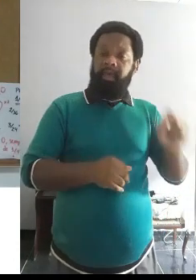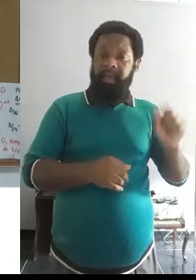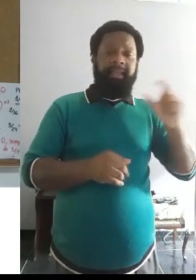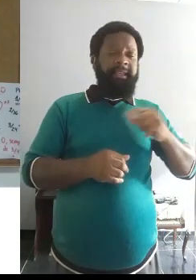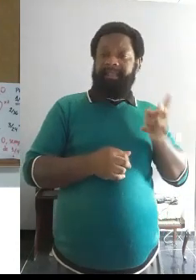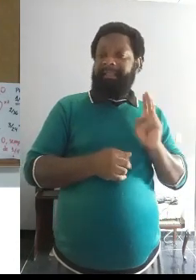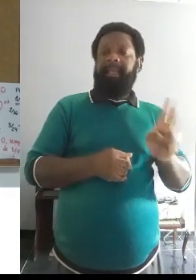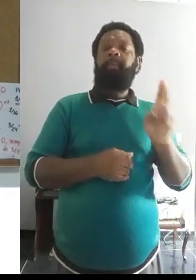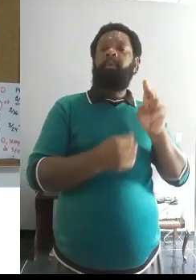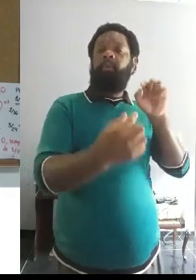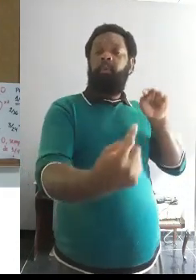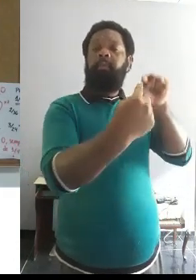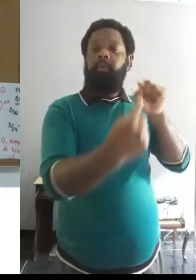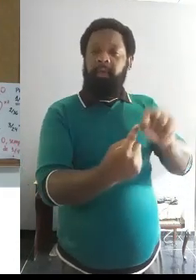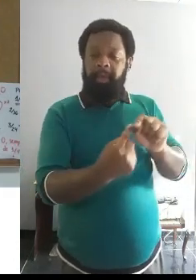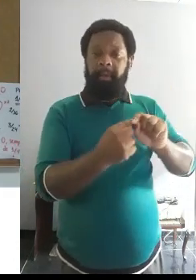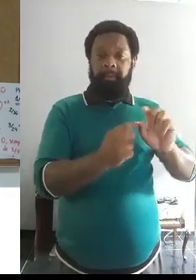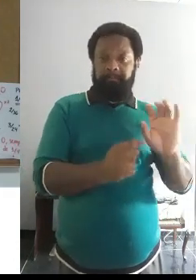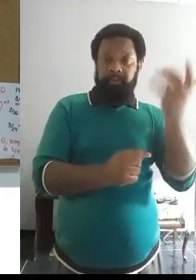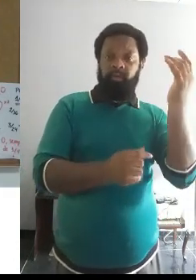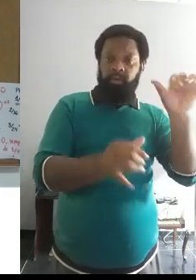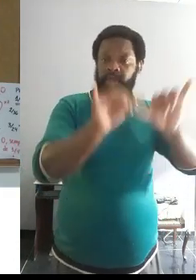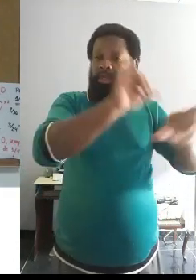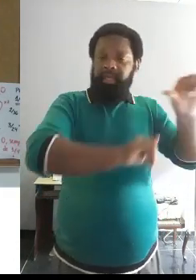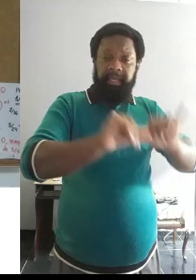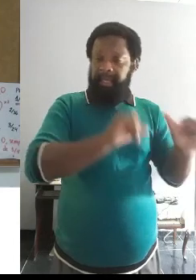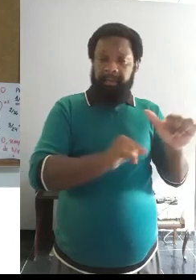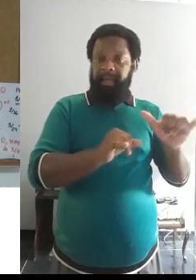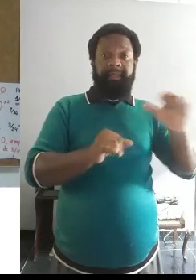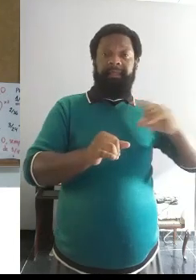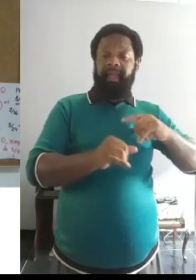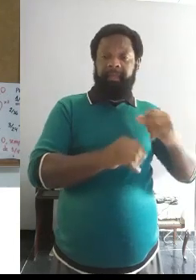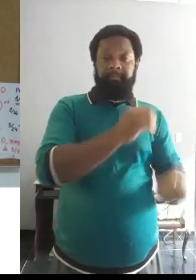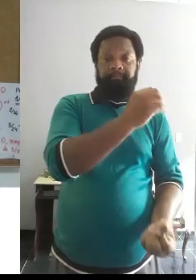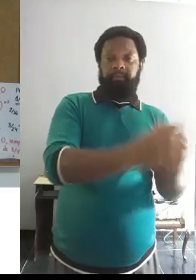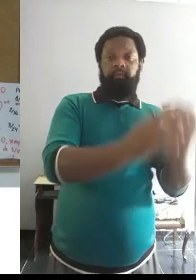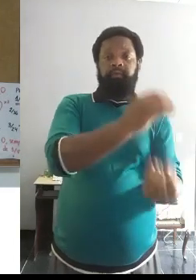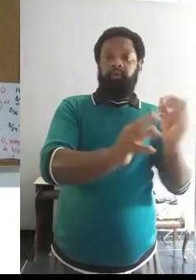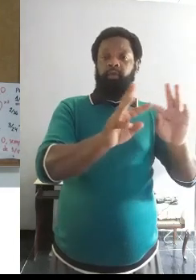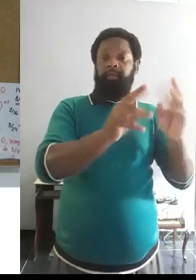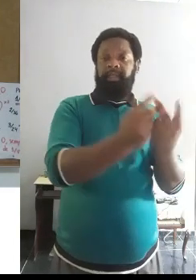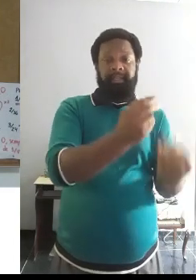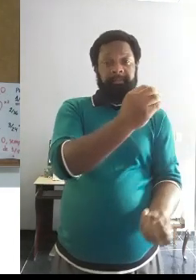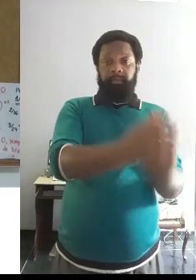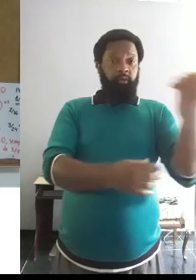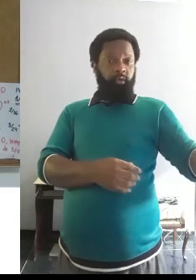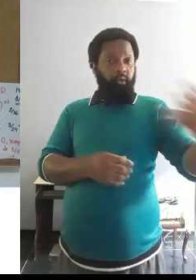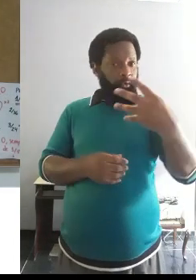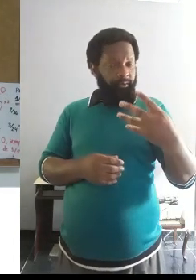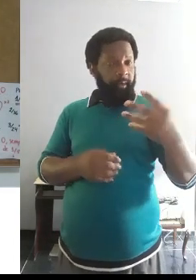que sempre está associado a uma reação química. Sempre existe uma reação química e existe a formação de novas substâncias. Nós